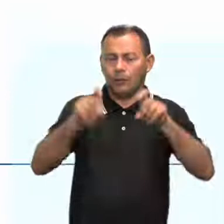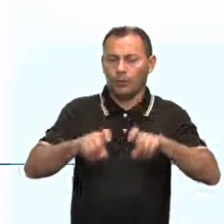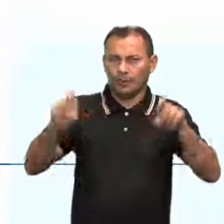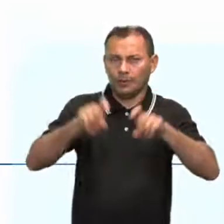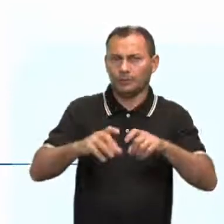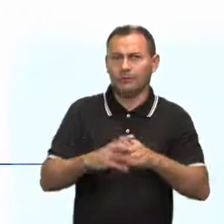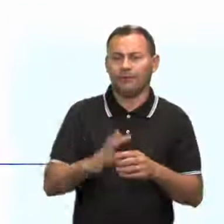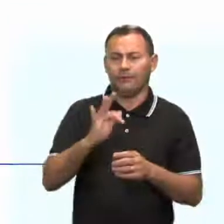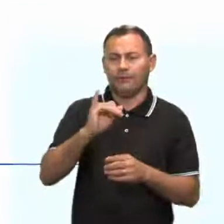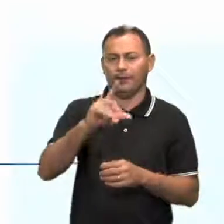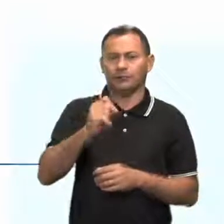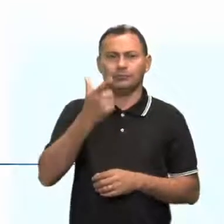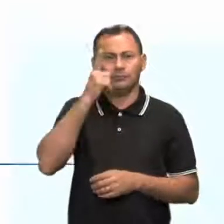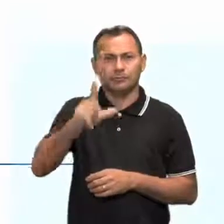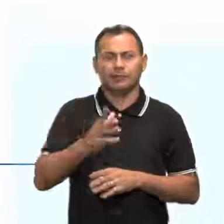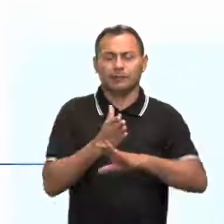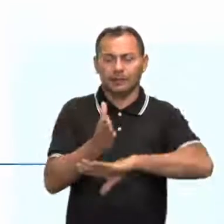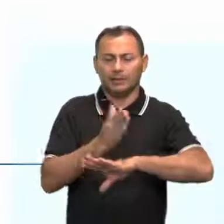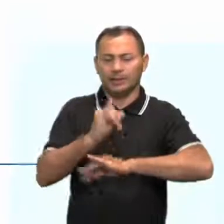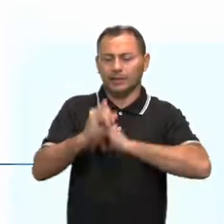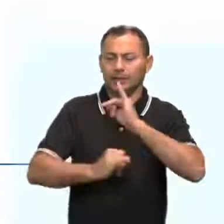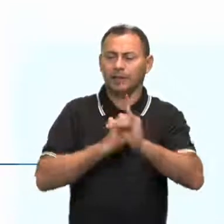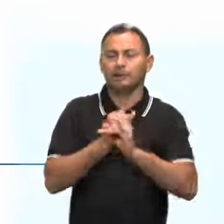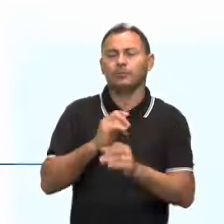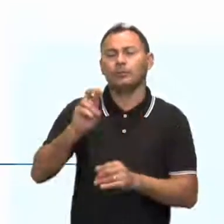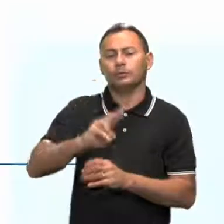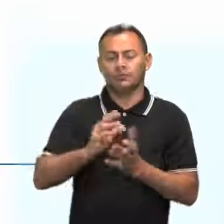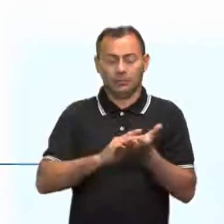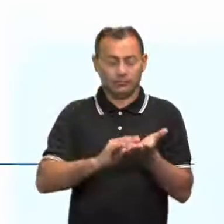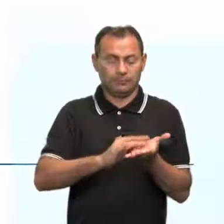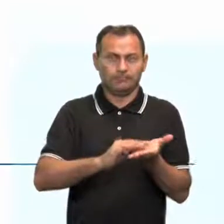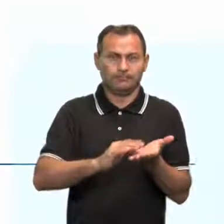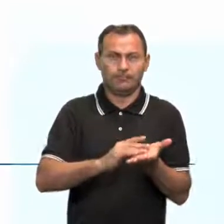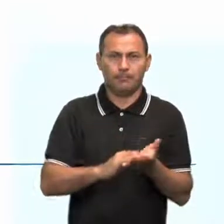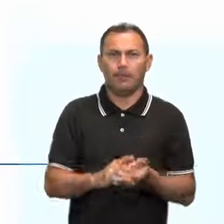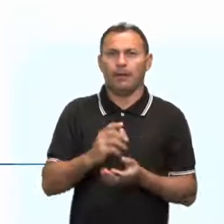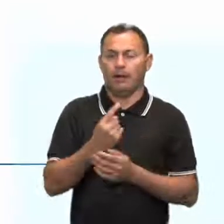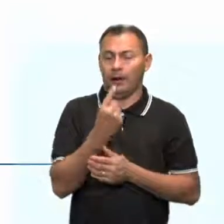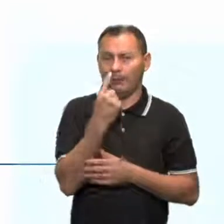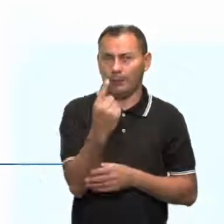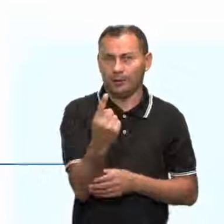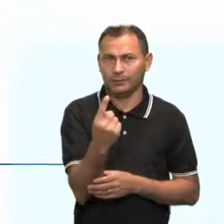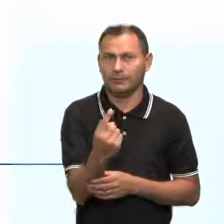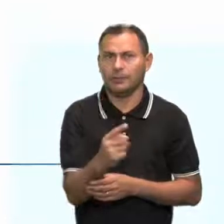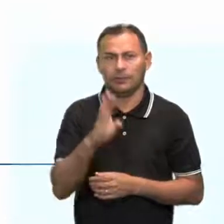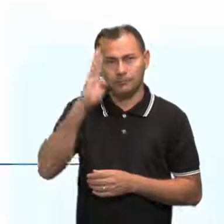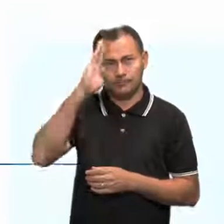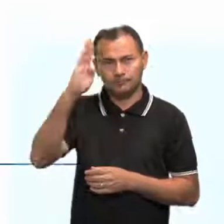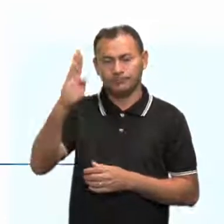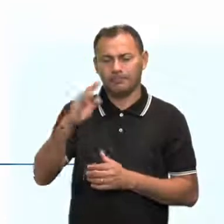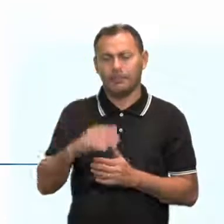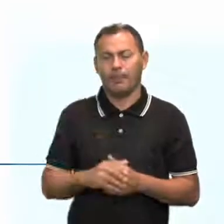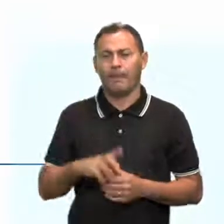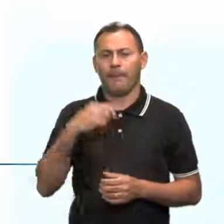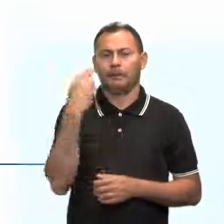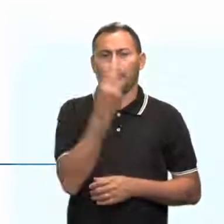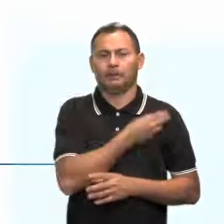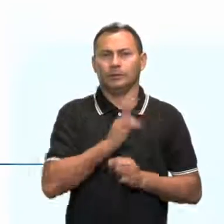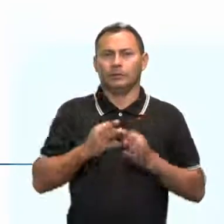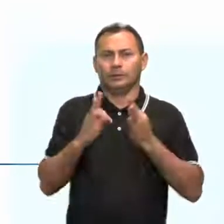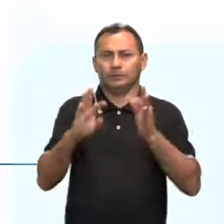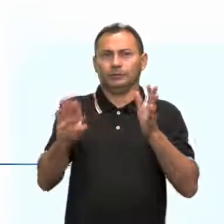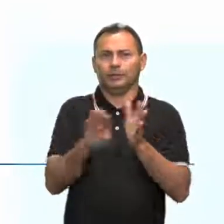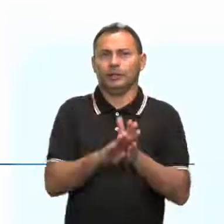computador fixo para conseguir acessar a internet, eu podia utilizar no meu celular. Esse foi um avanço fundamental para a nossa